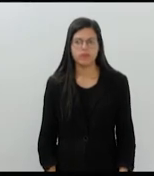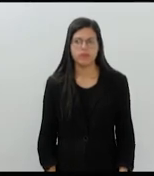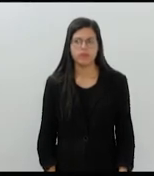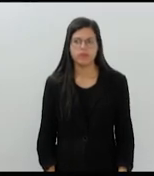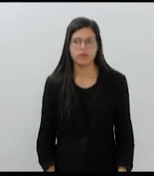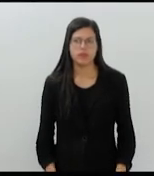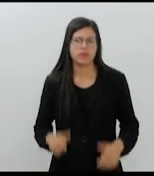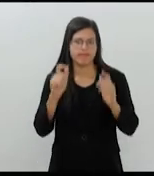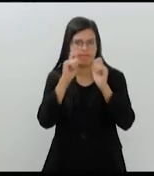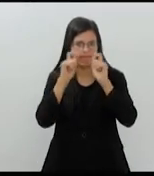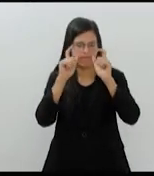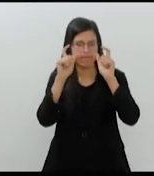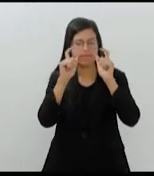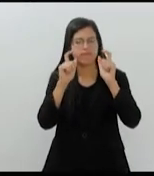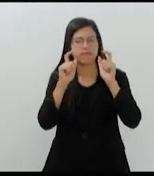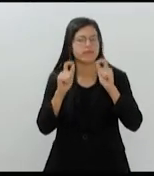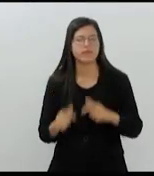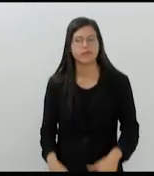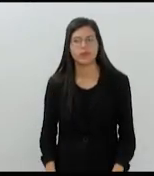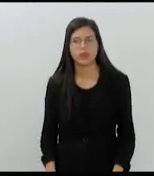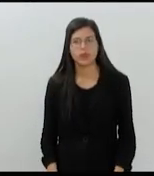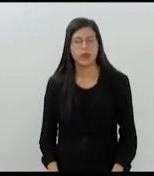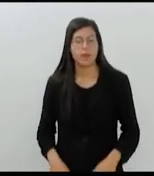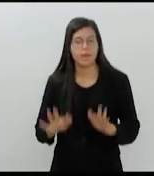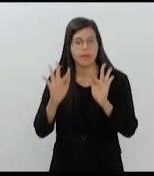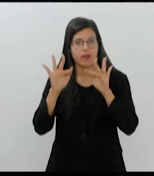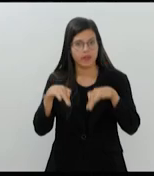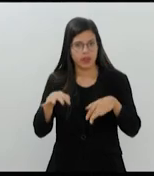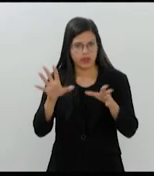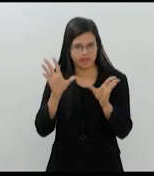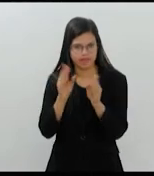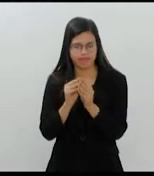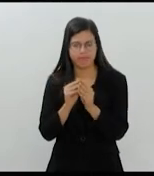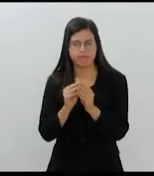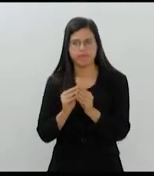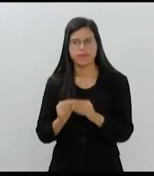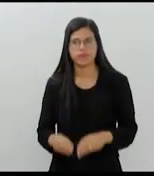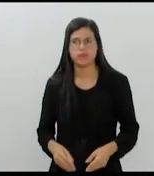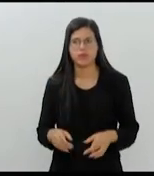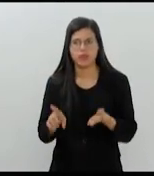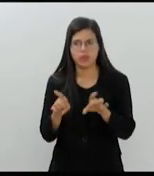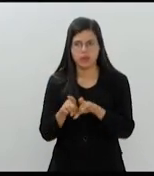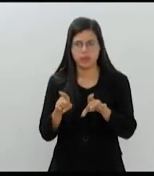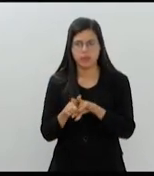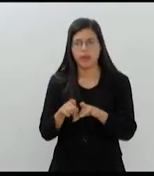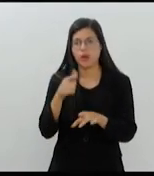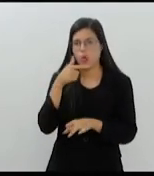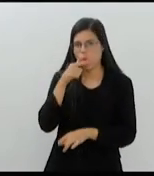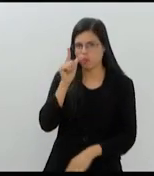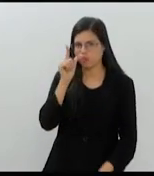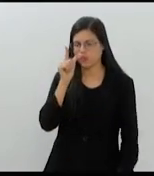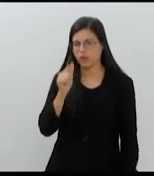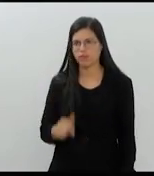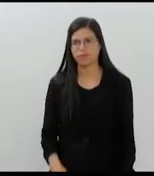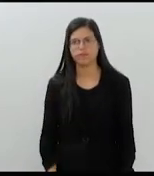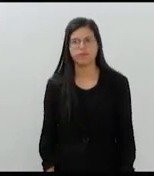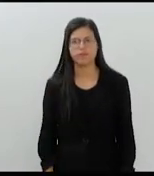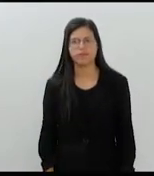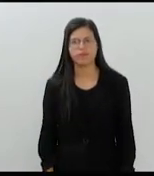esse alerta. E, para concluir, senhor presidente, também no dia de ontem,